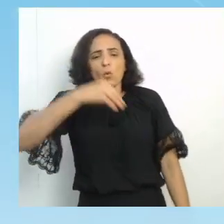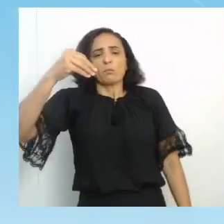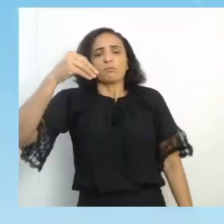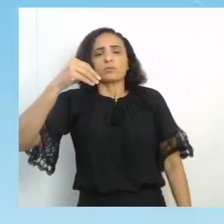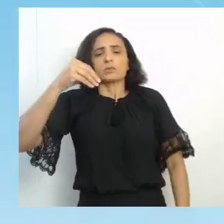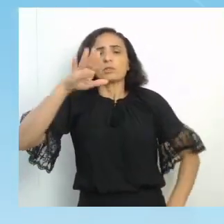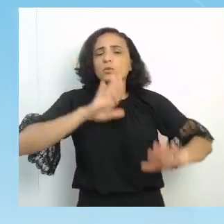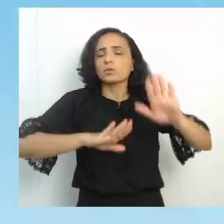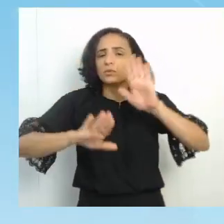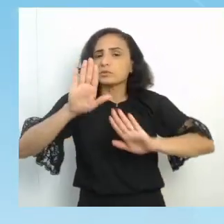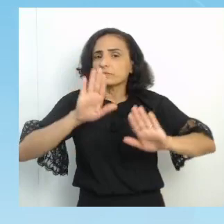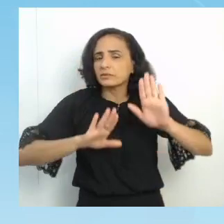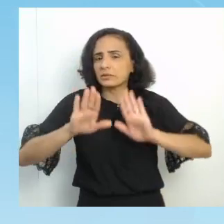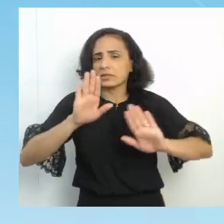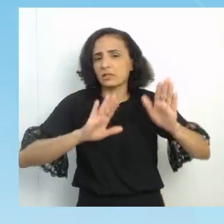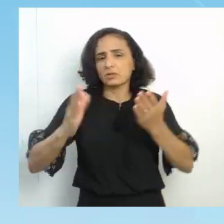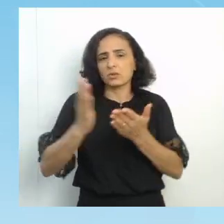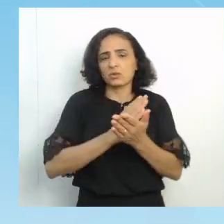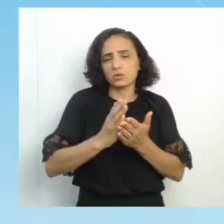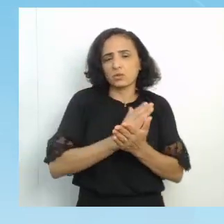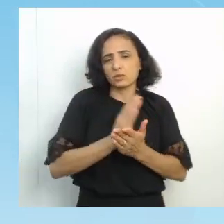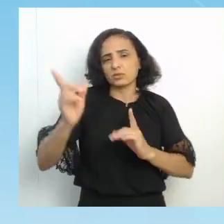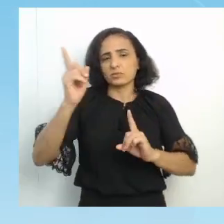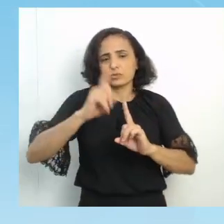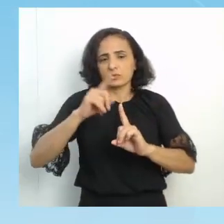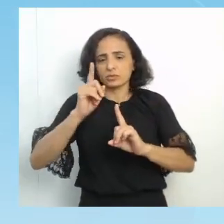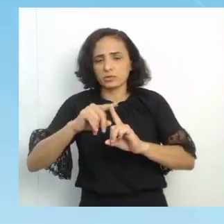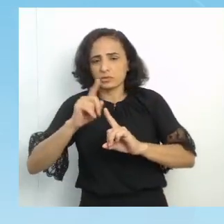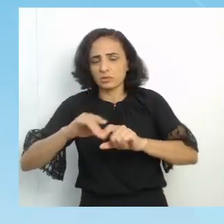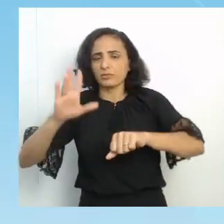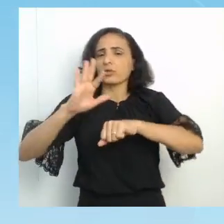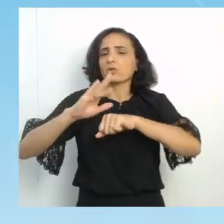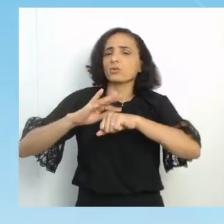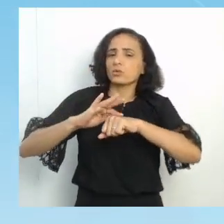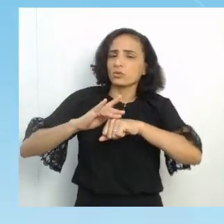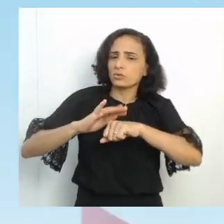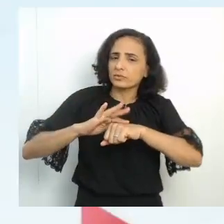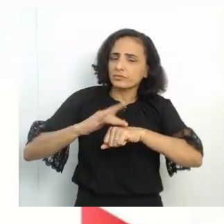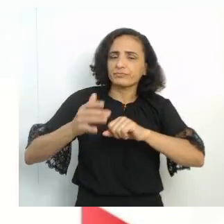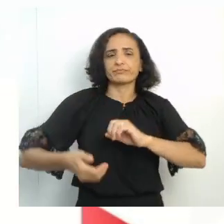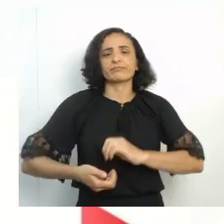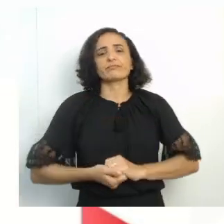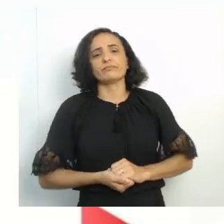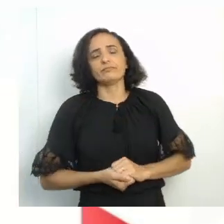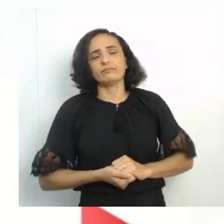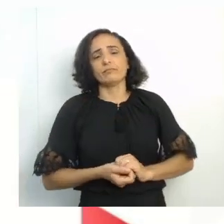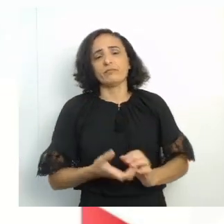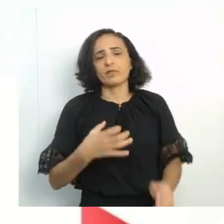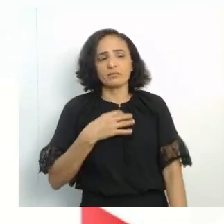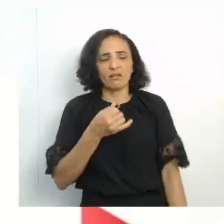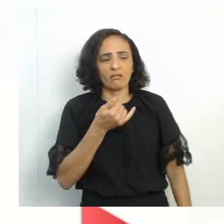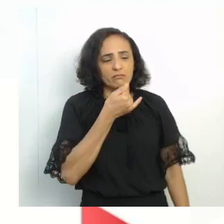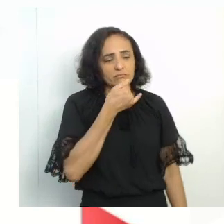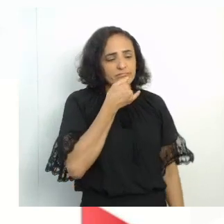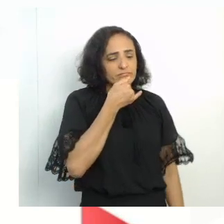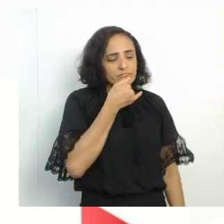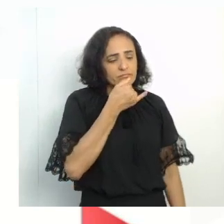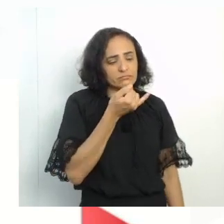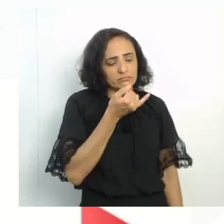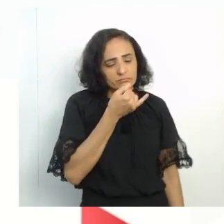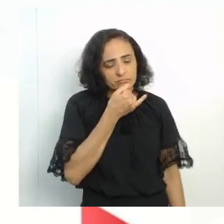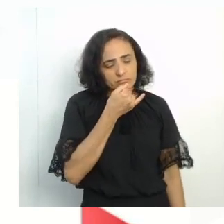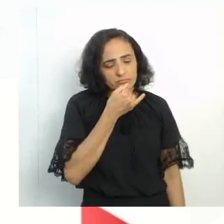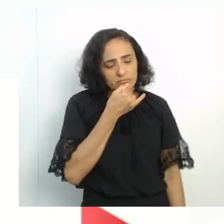comorbidades. As comorbidades, a gente já vai ter os transtornos de humor, ou seja,